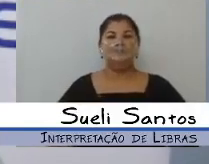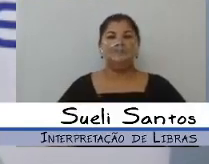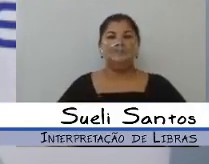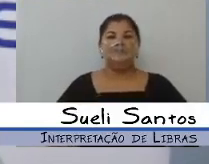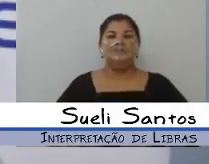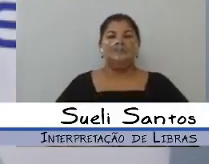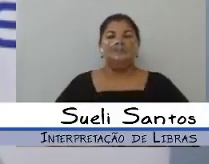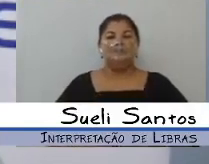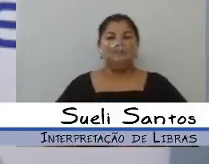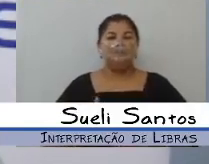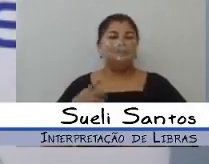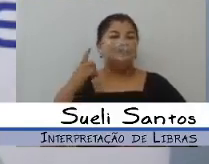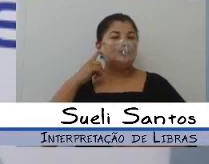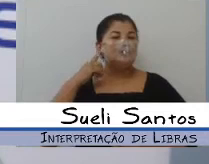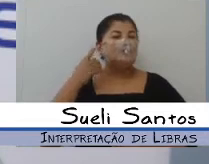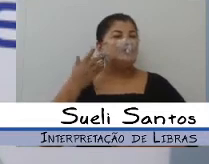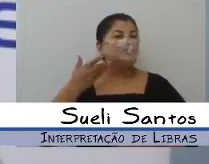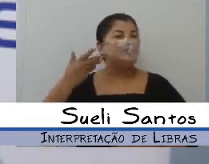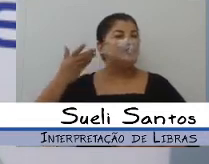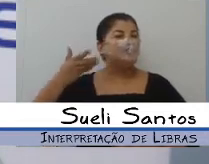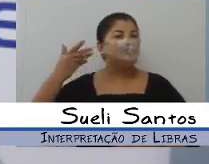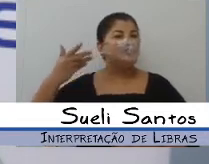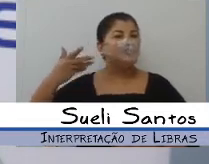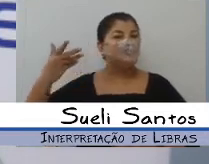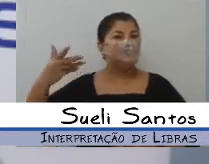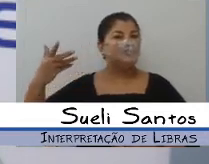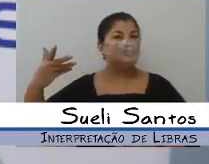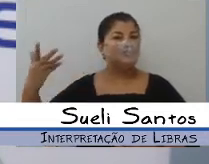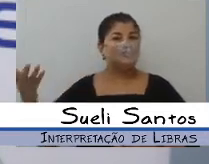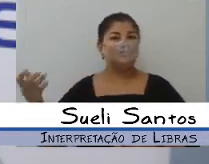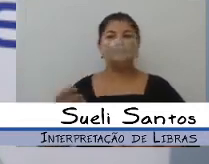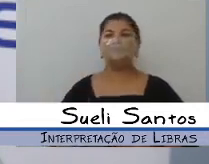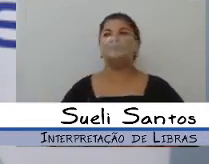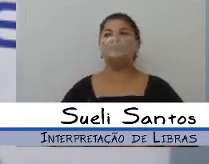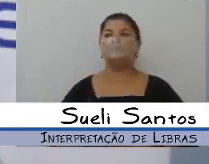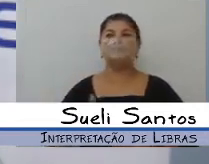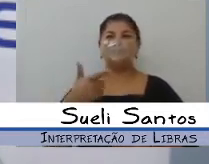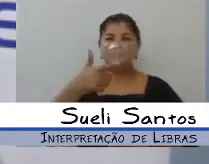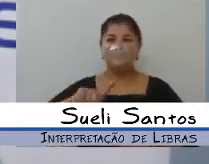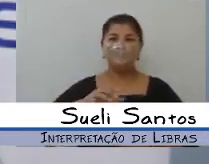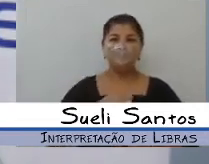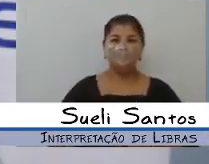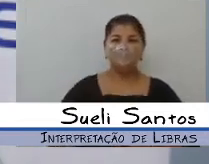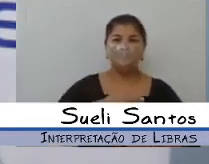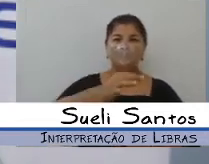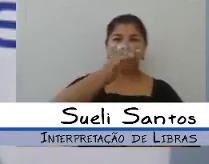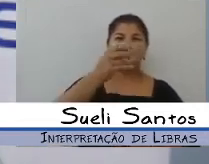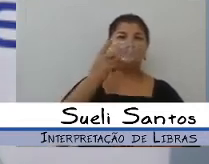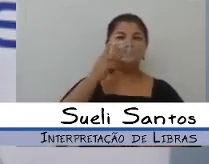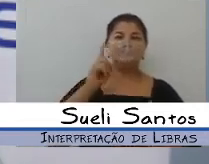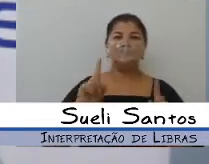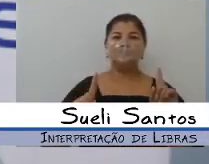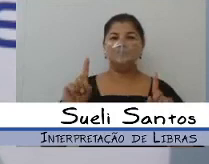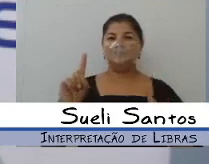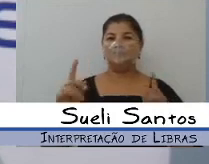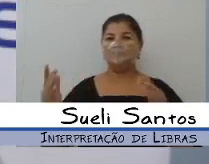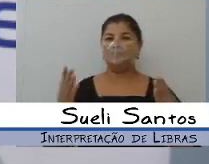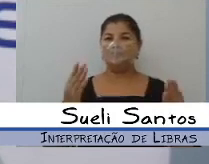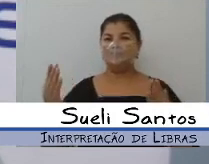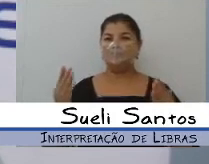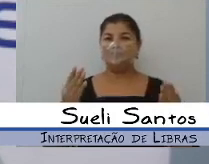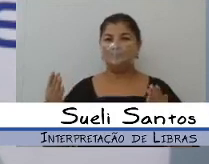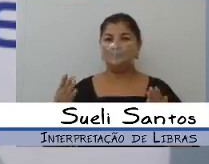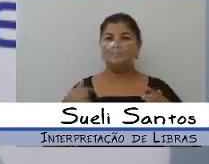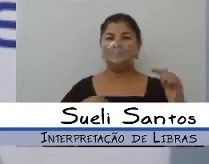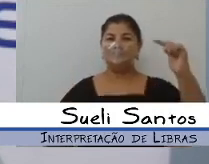E vai ressonando aí. Eu peguei um outro tubo para mostrar algo bacana. Esse tubo agora, ele